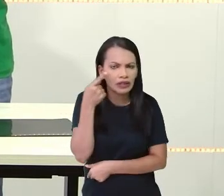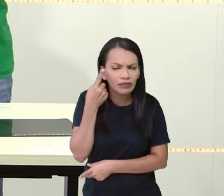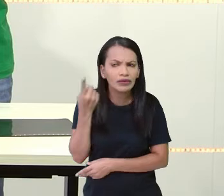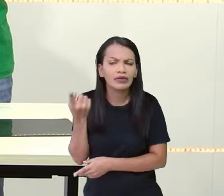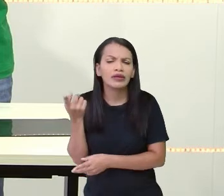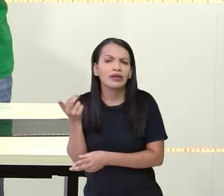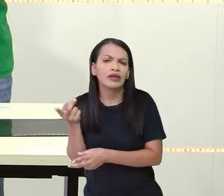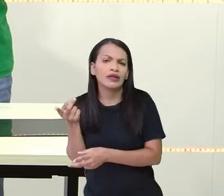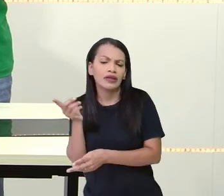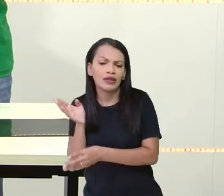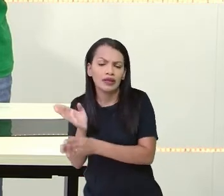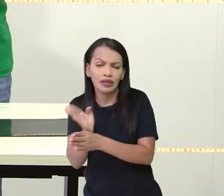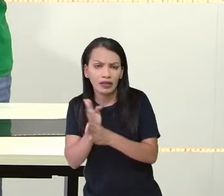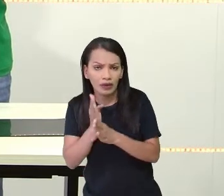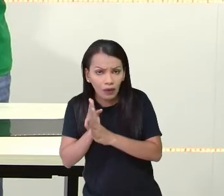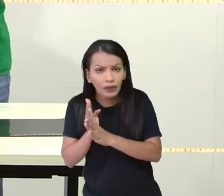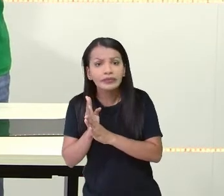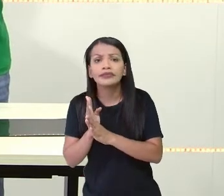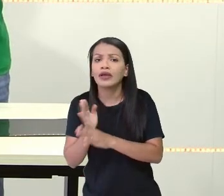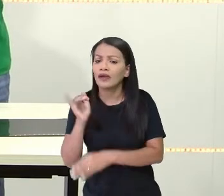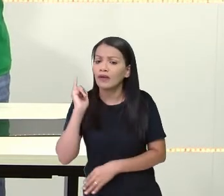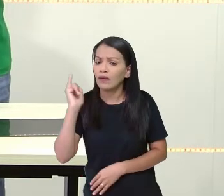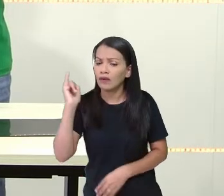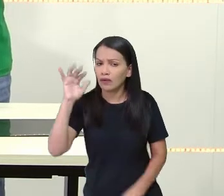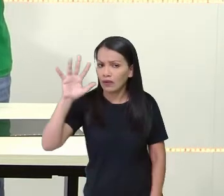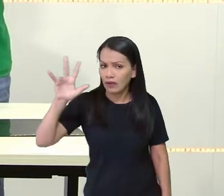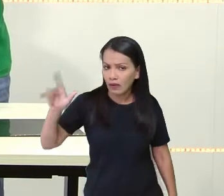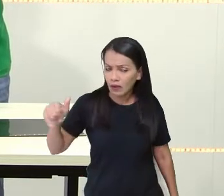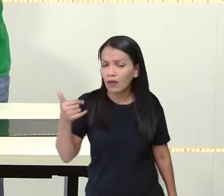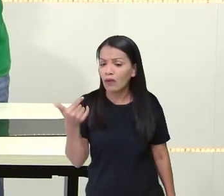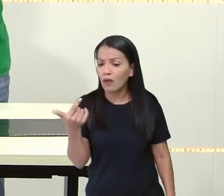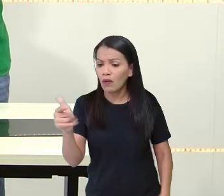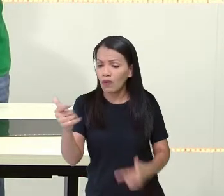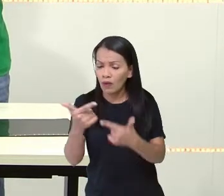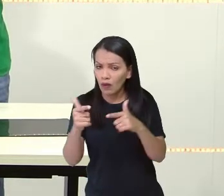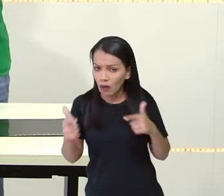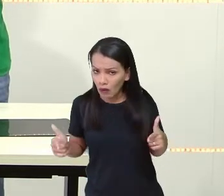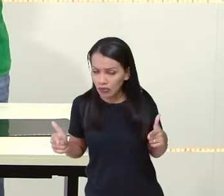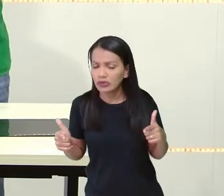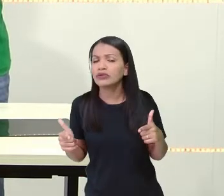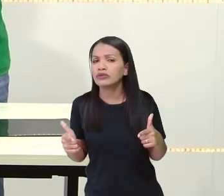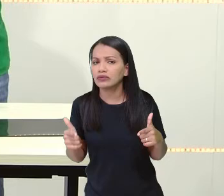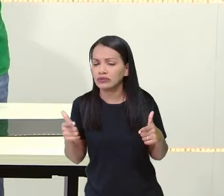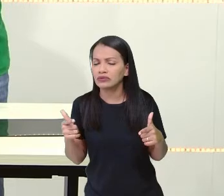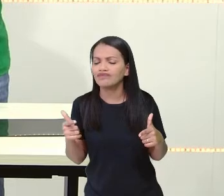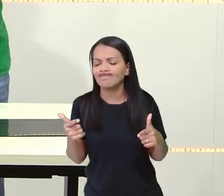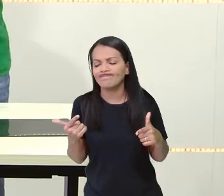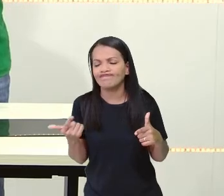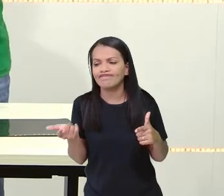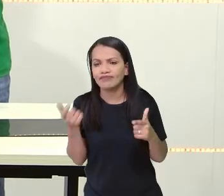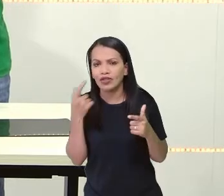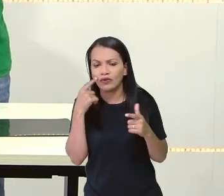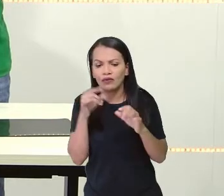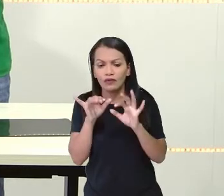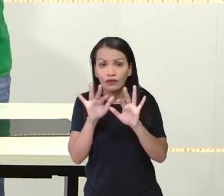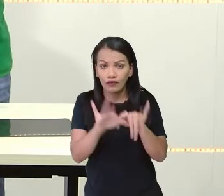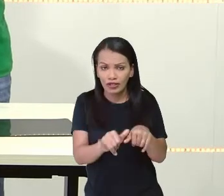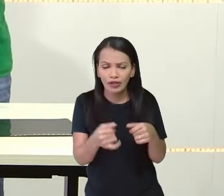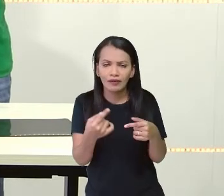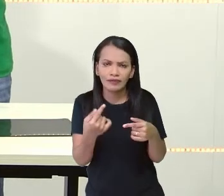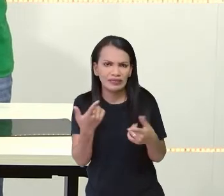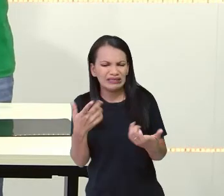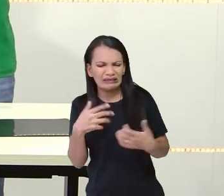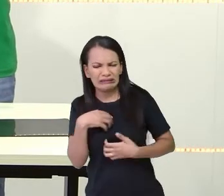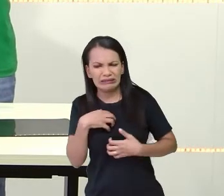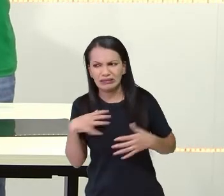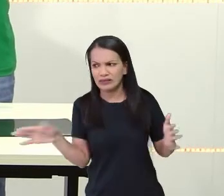esse conto africano que eu vou trazer com outra versão. Mas não se incomode, porque inclusive